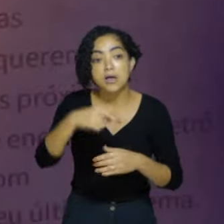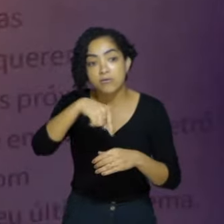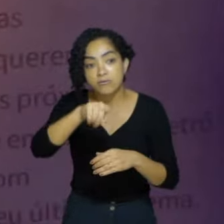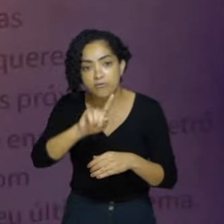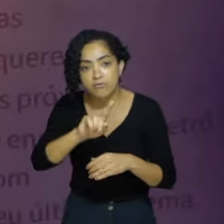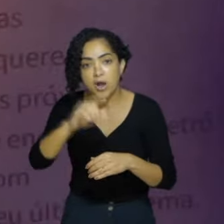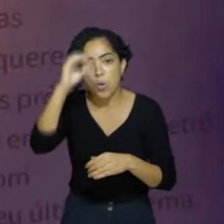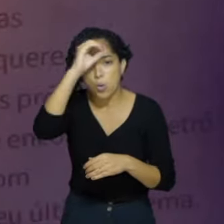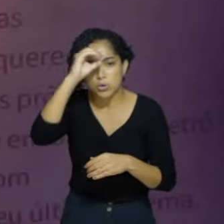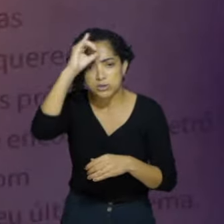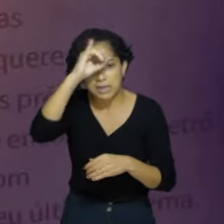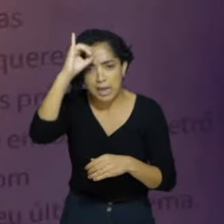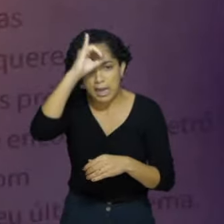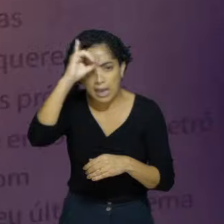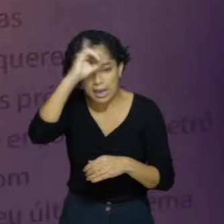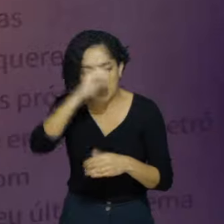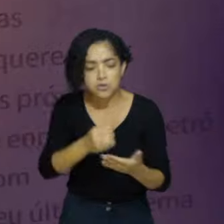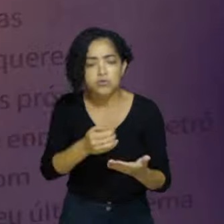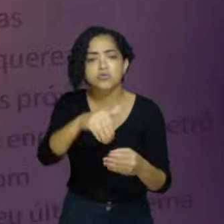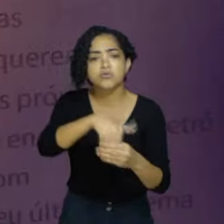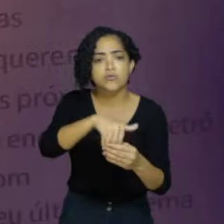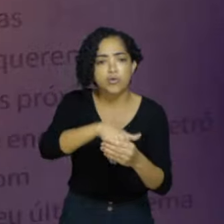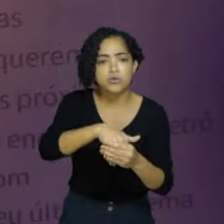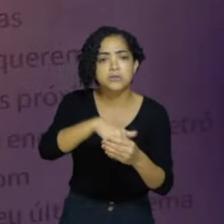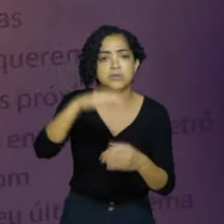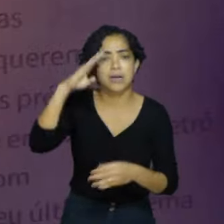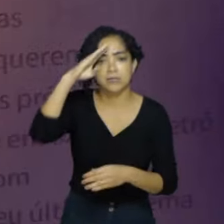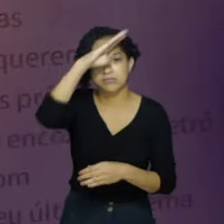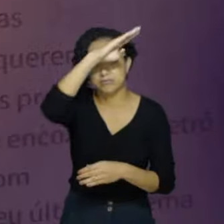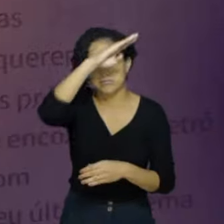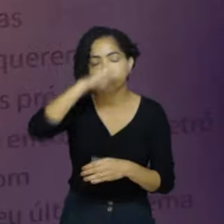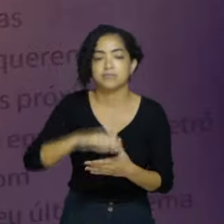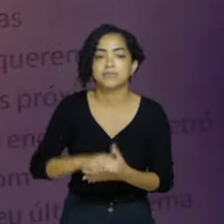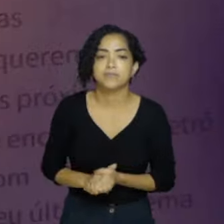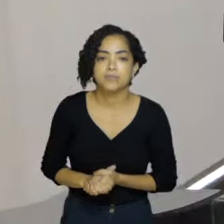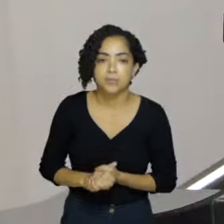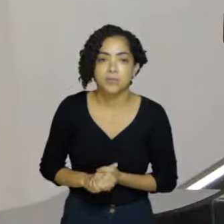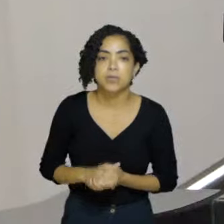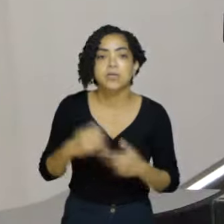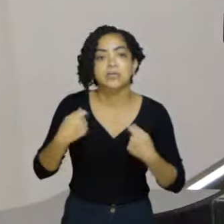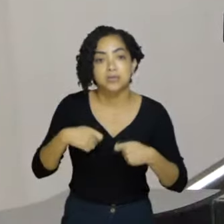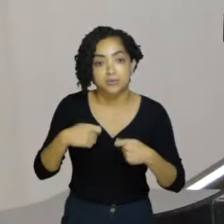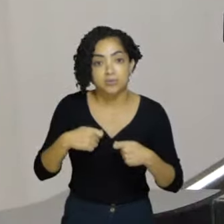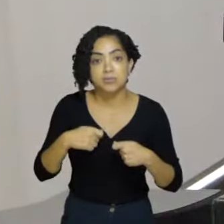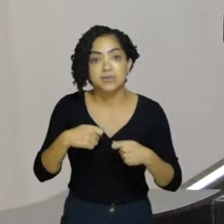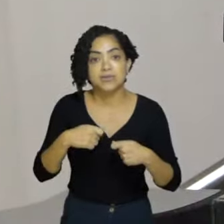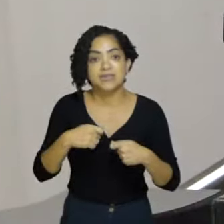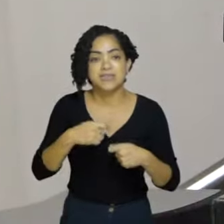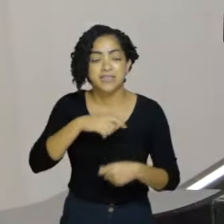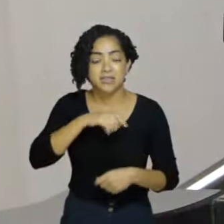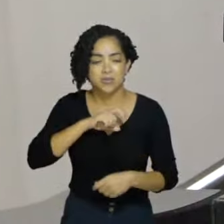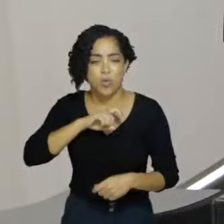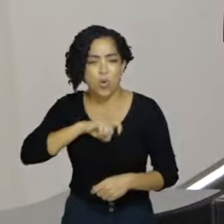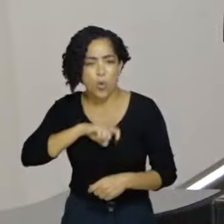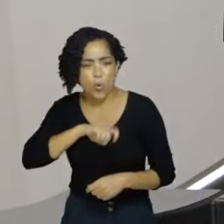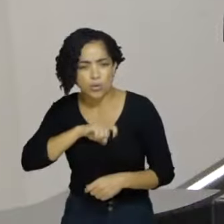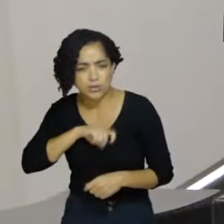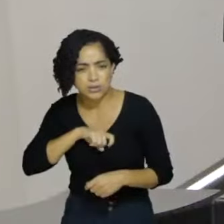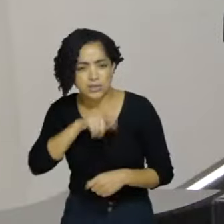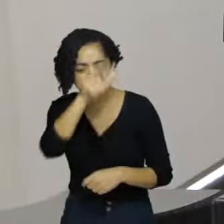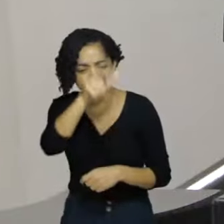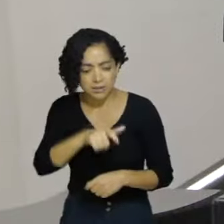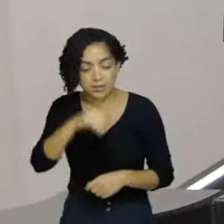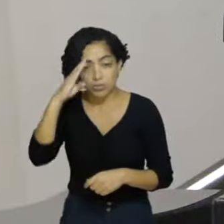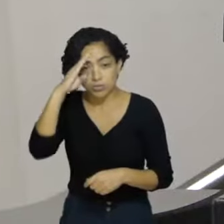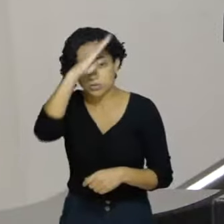otários, votar em Bolsonaro. Ah, tinha que ser uma pessoa que odeia o Bolsonaro. Não podia ser outra, inocente,